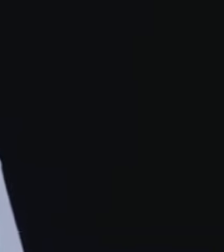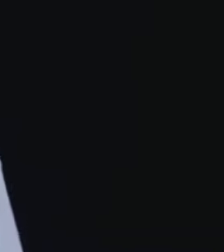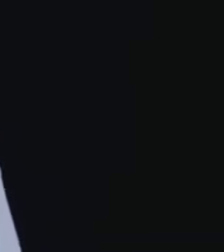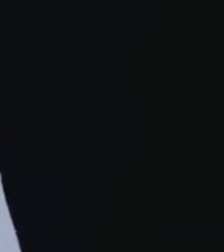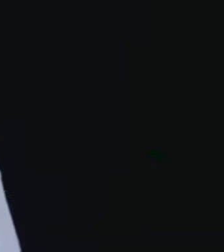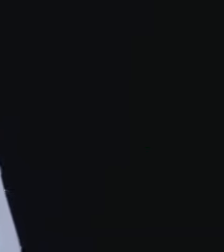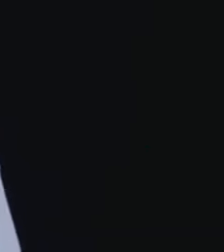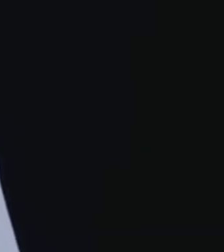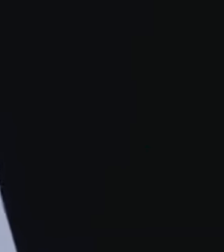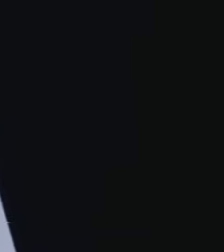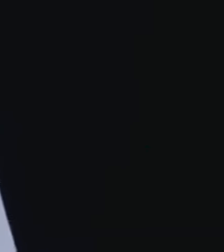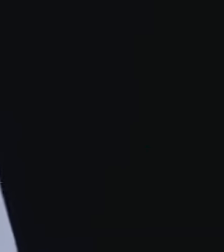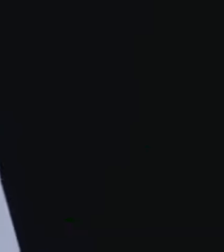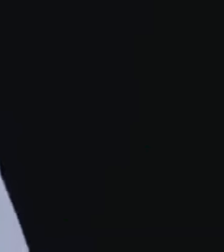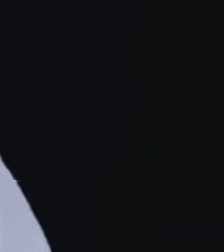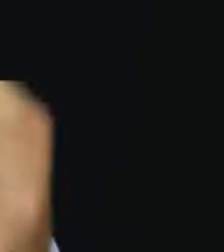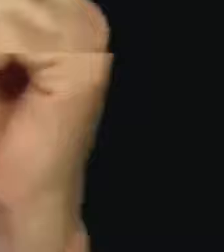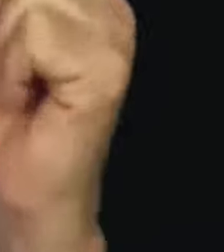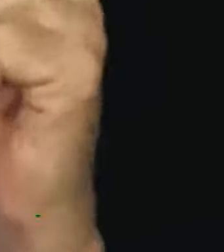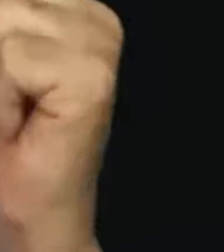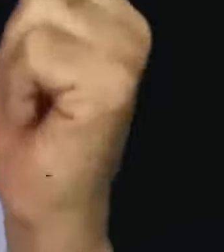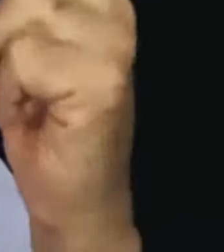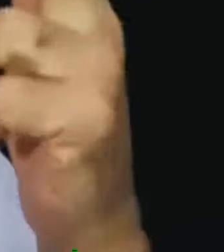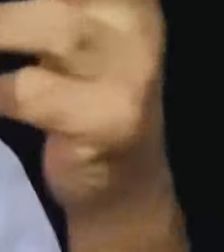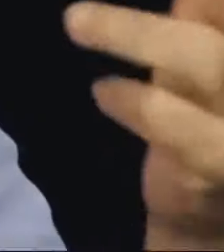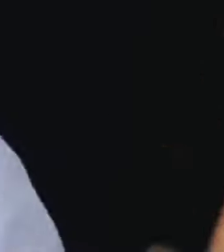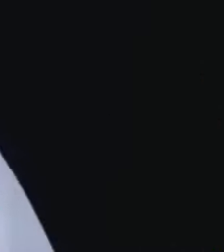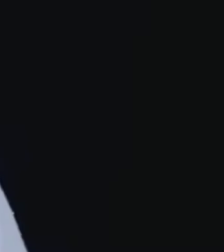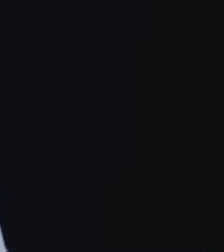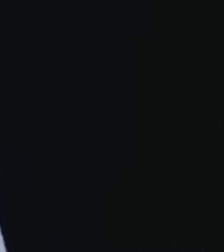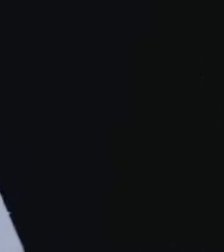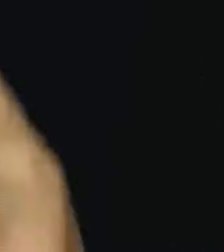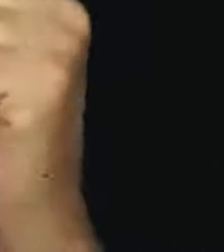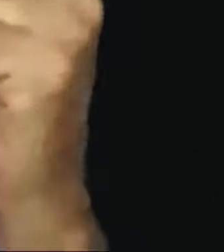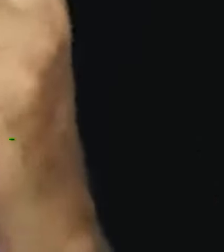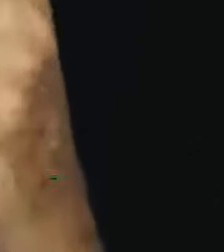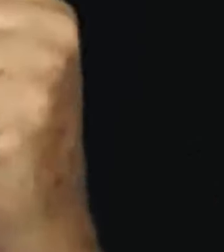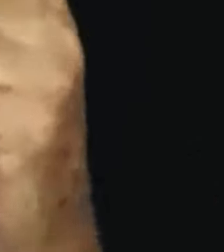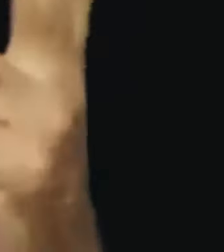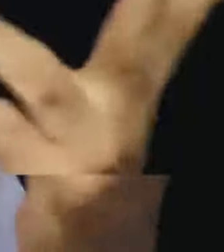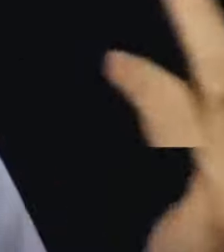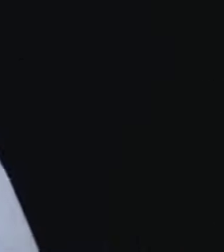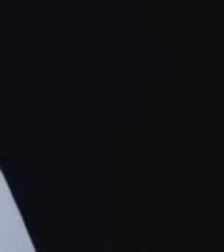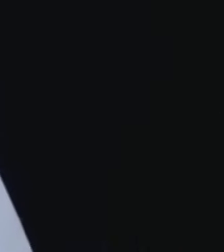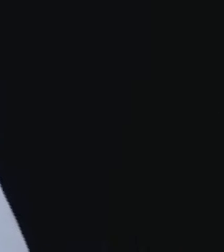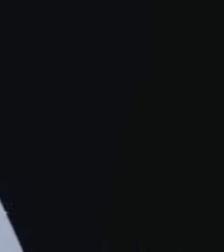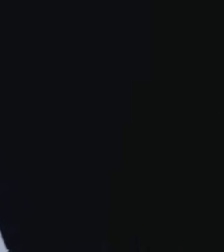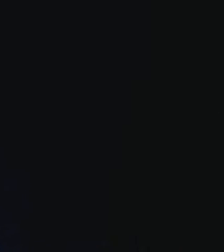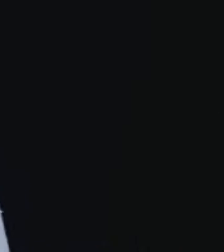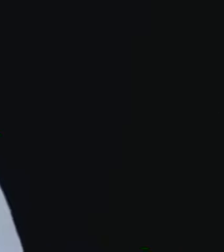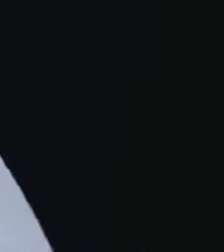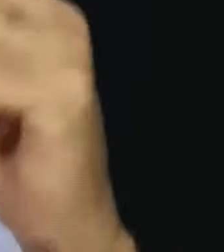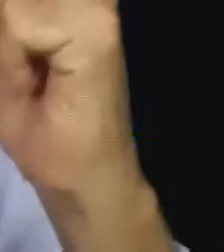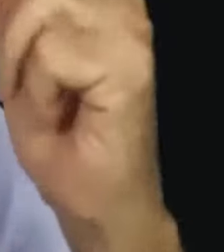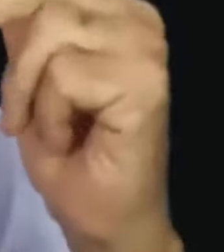Ai, ai, ai de vós, justiceiros do mal, príncipes das